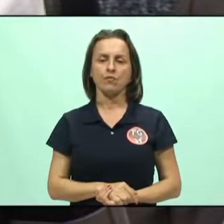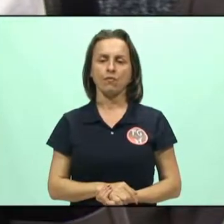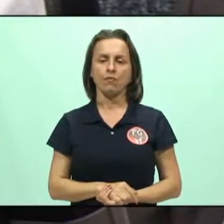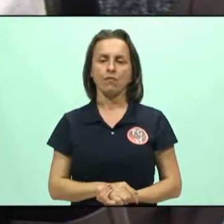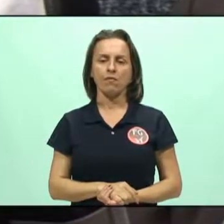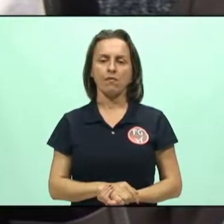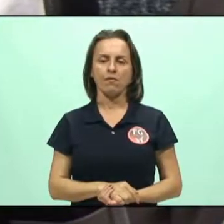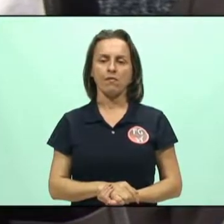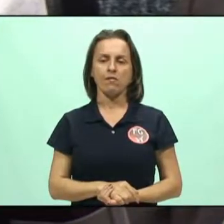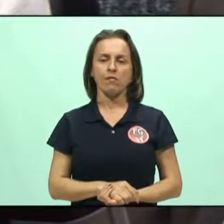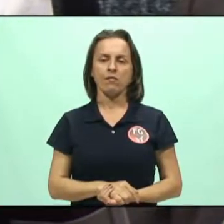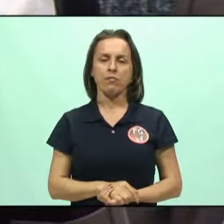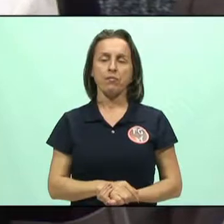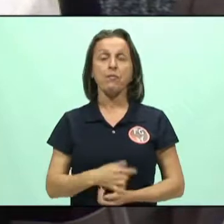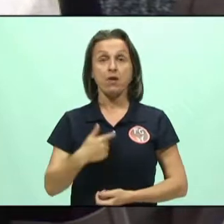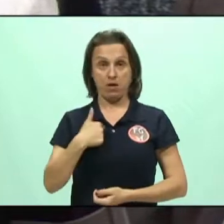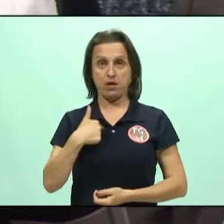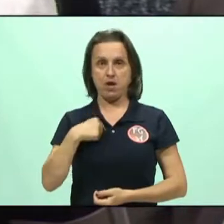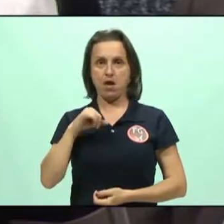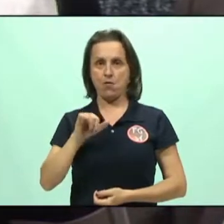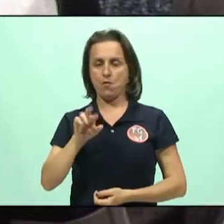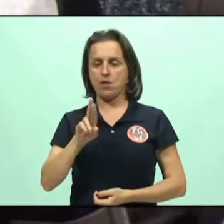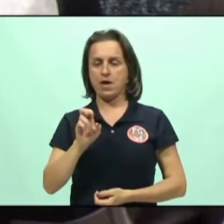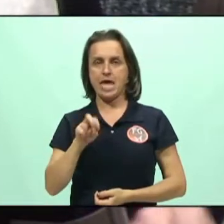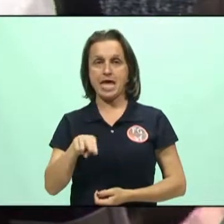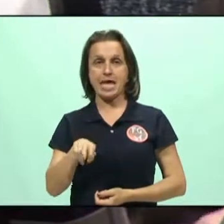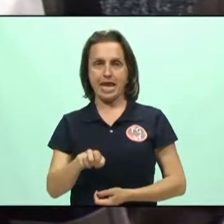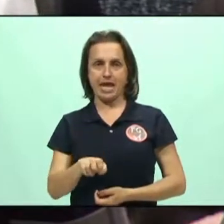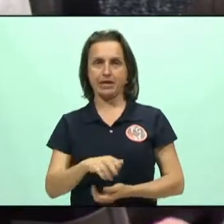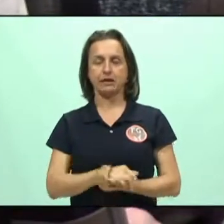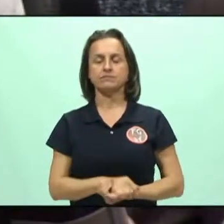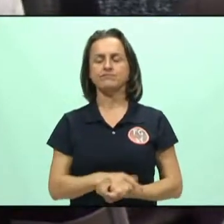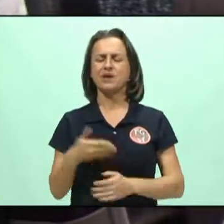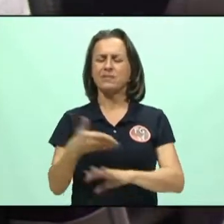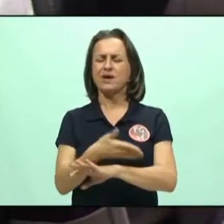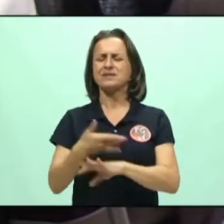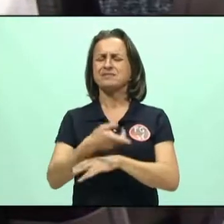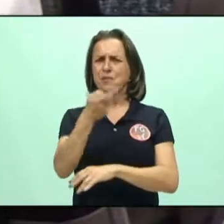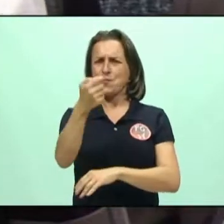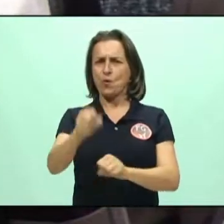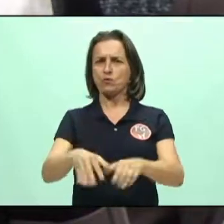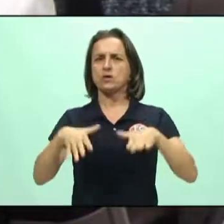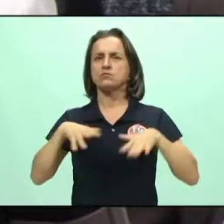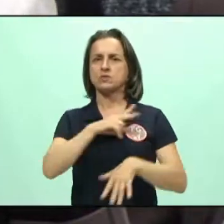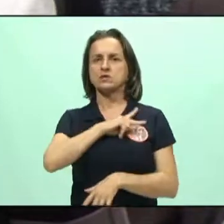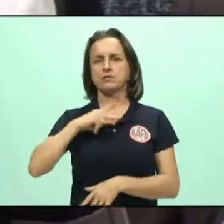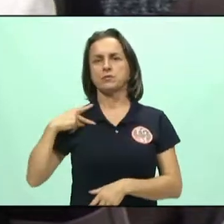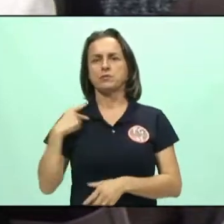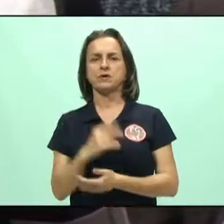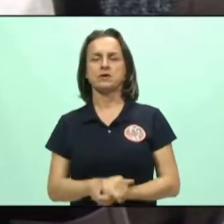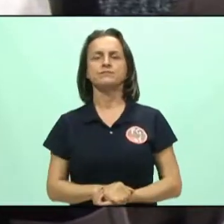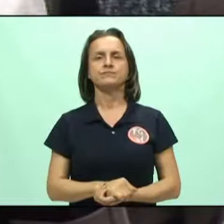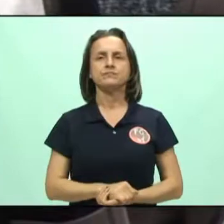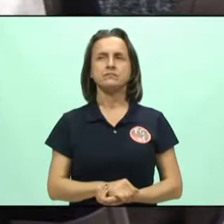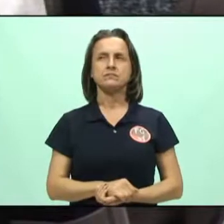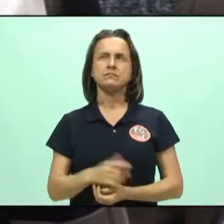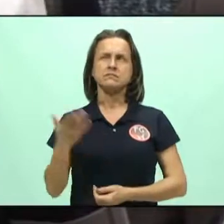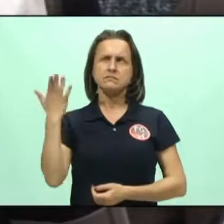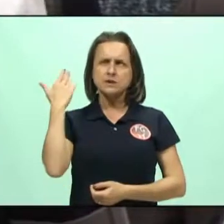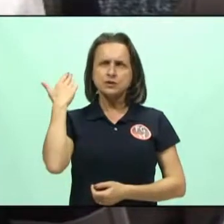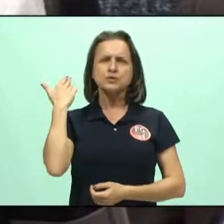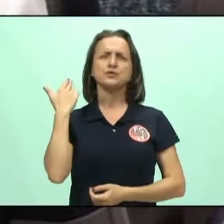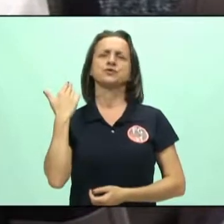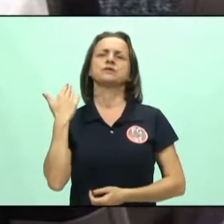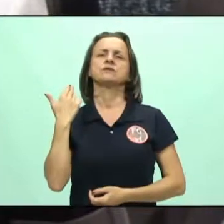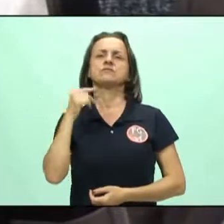tenho participado pouco de audiências públicas esses dias um eleitor até me puxou a orelha mas eu